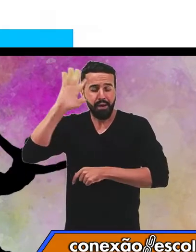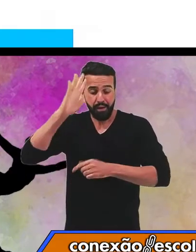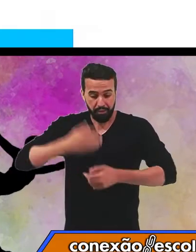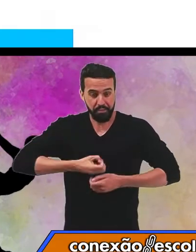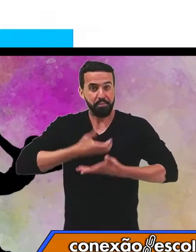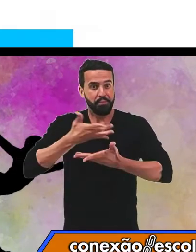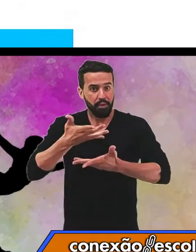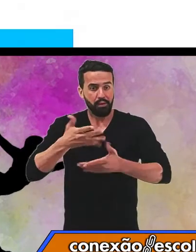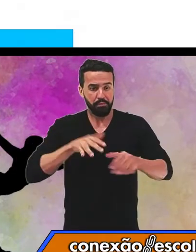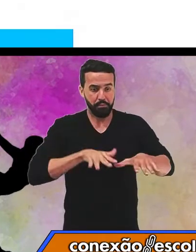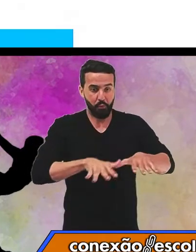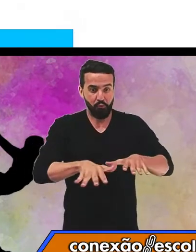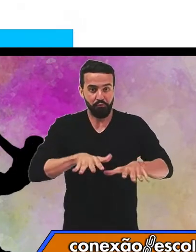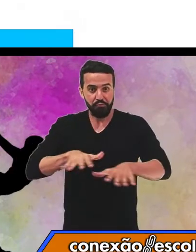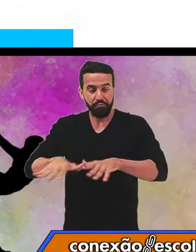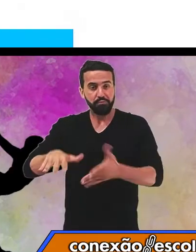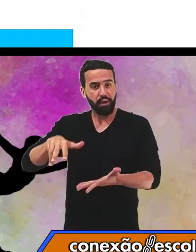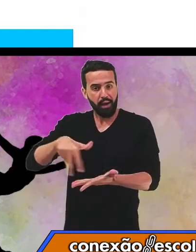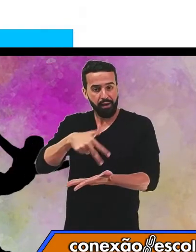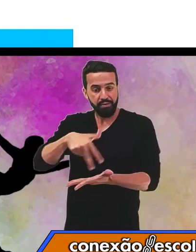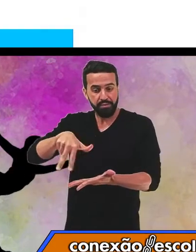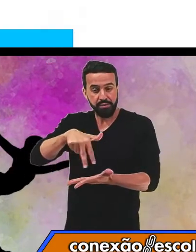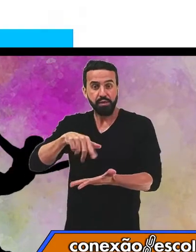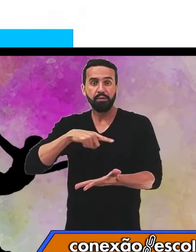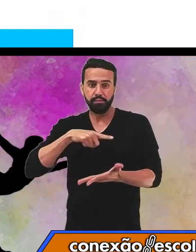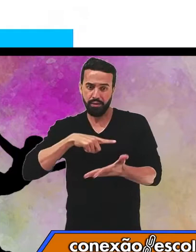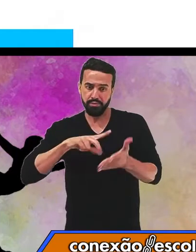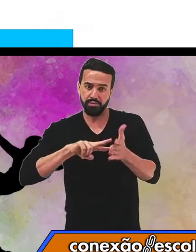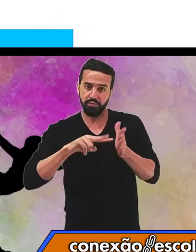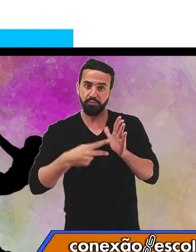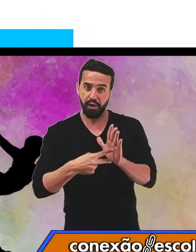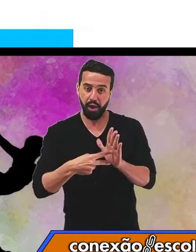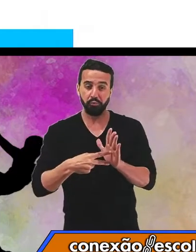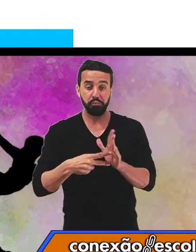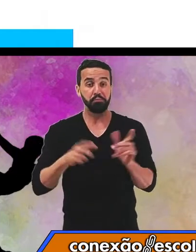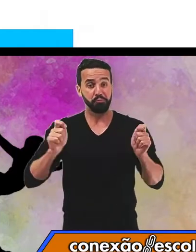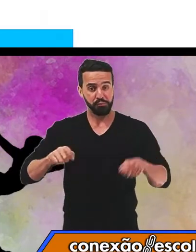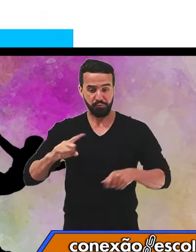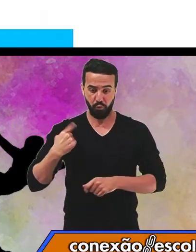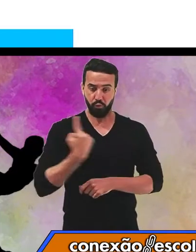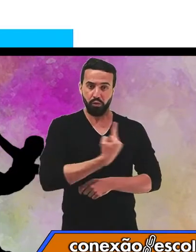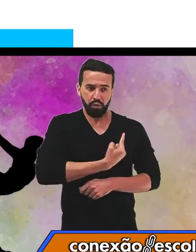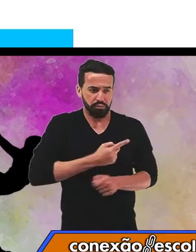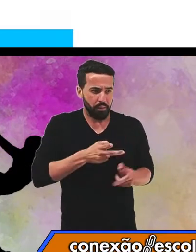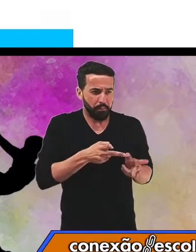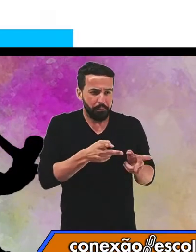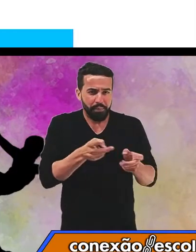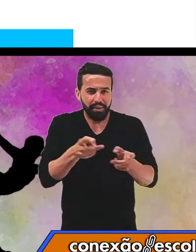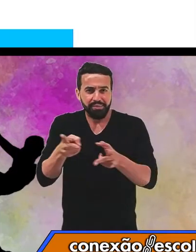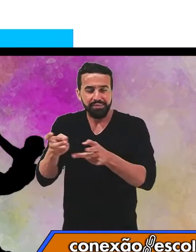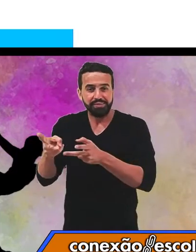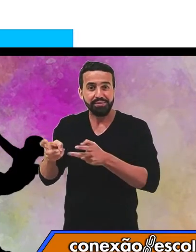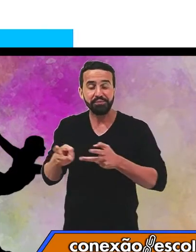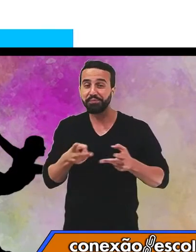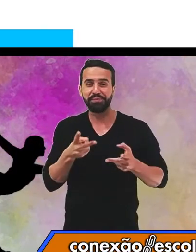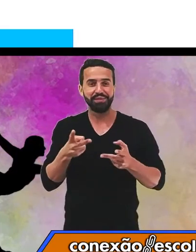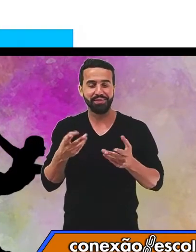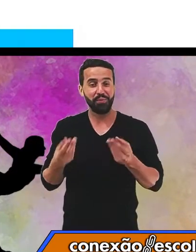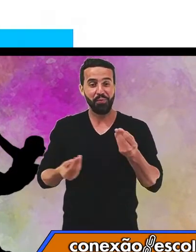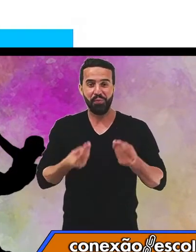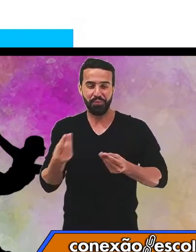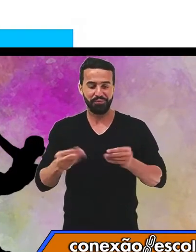os movimentos da dança têm significado. E nós podemos fazer uma leitura, uma interpretação